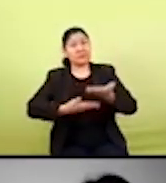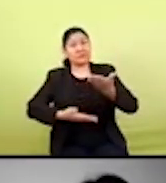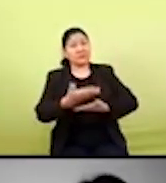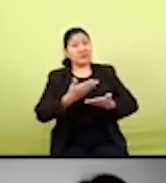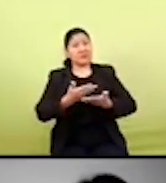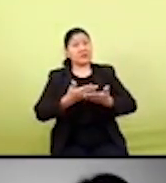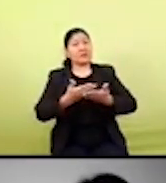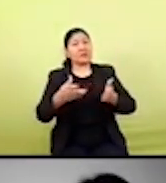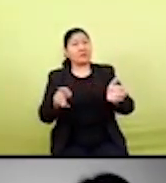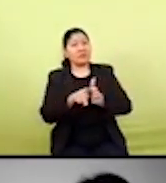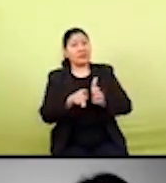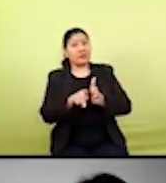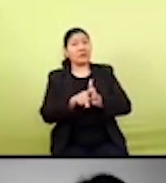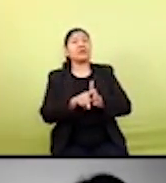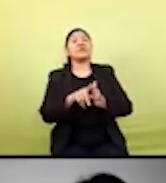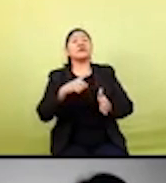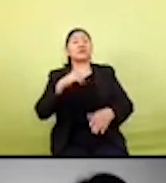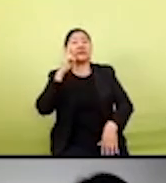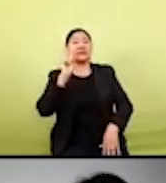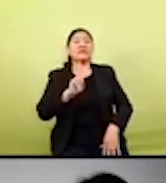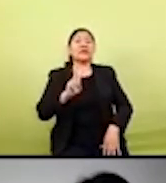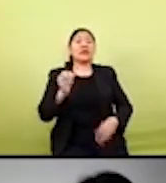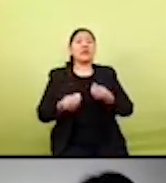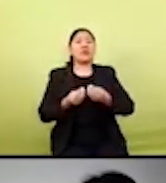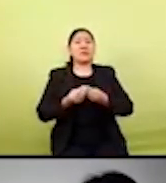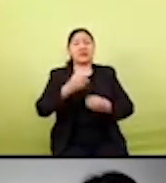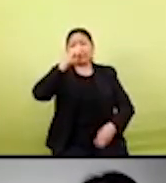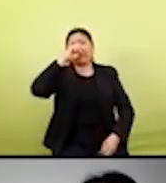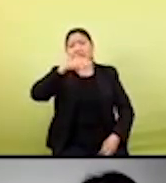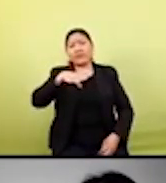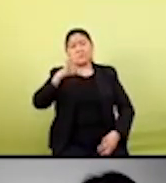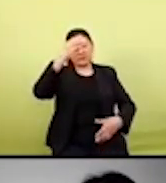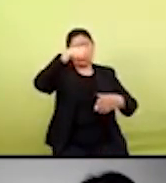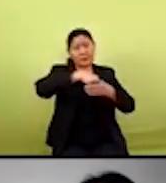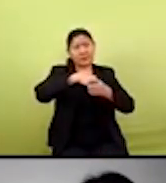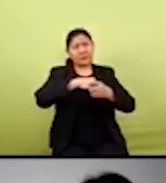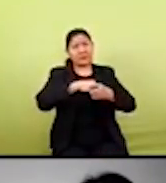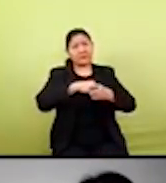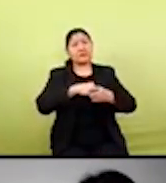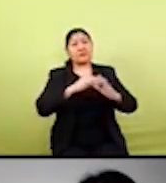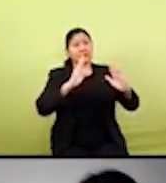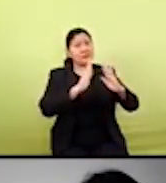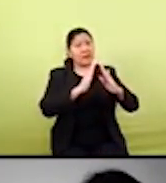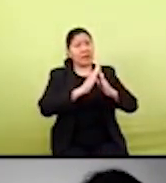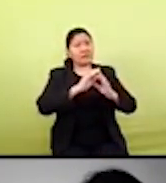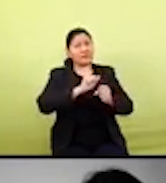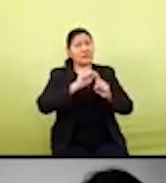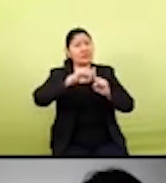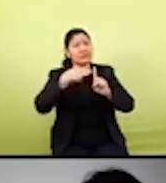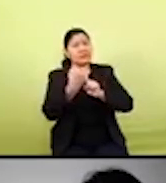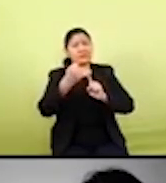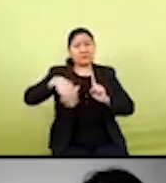aumento da violência doméstica, em razão aí ao isolamento social, né, por conta do Covid-19.